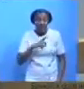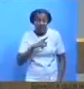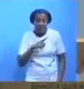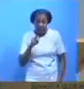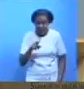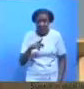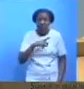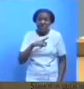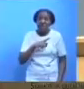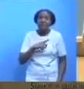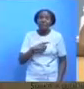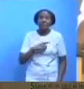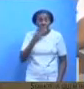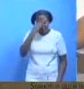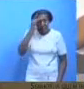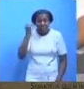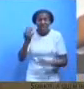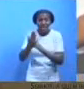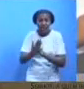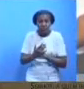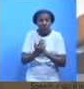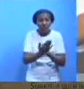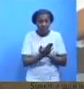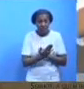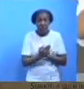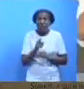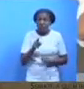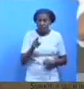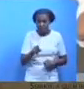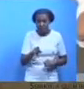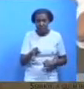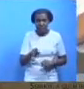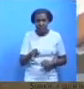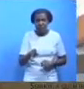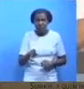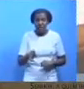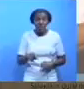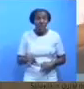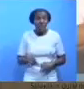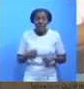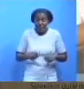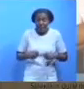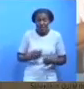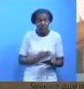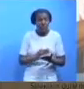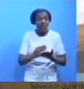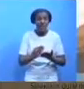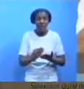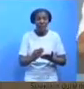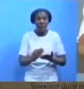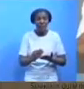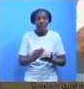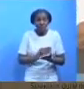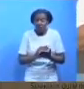mar, existe a Serra do Mar. Ele nasce aqui e o mar está aqui. Pertinho, só que